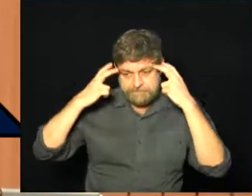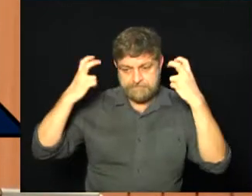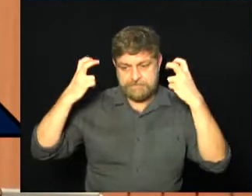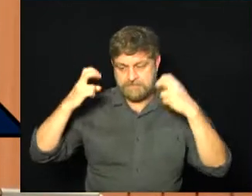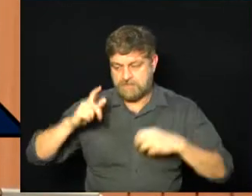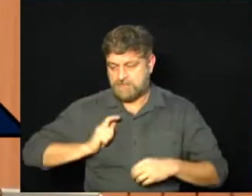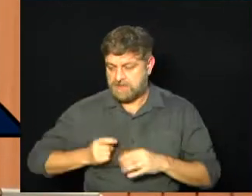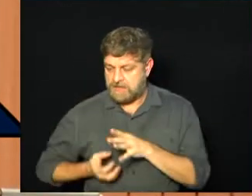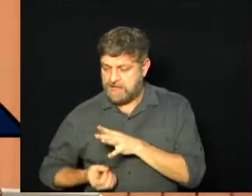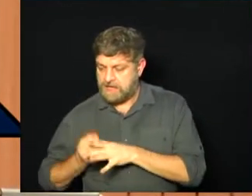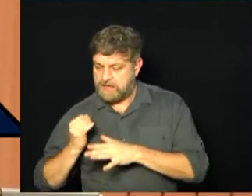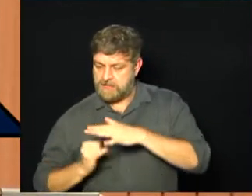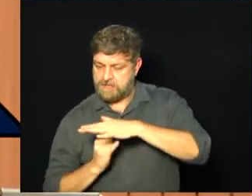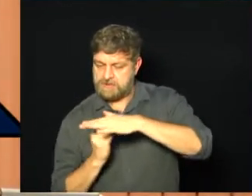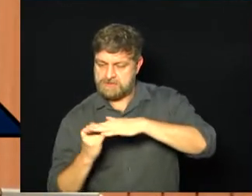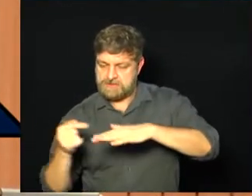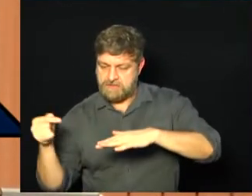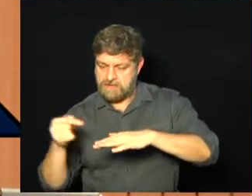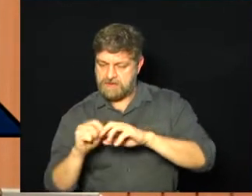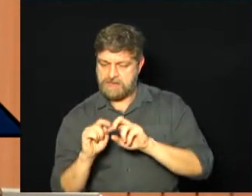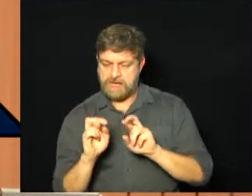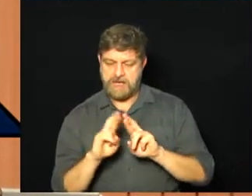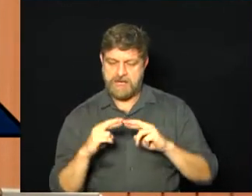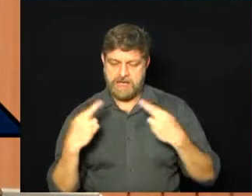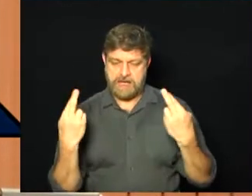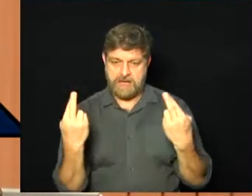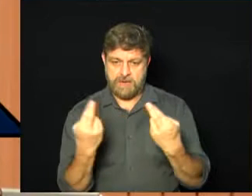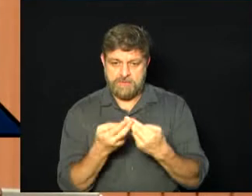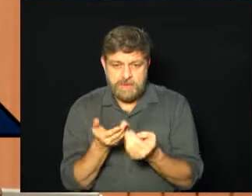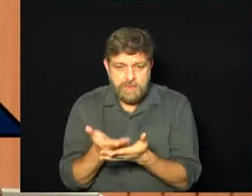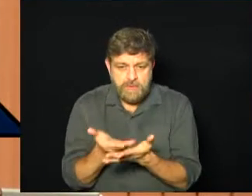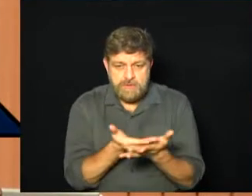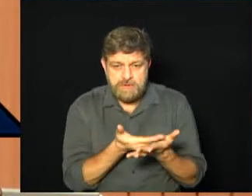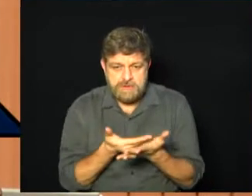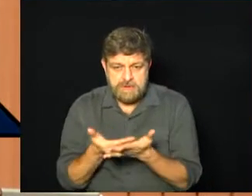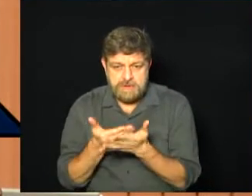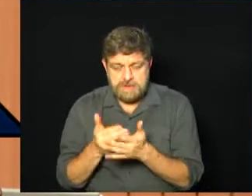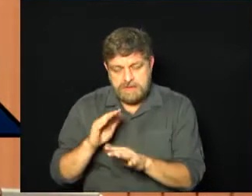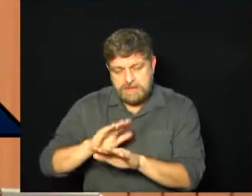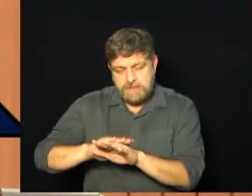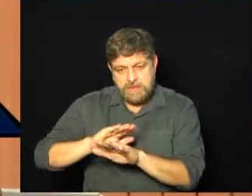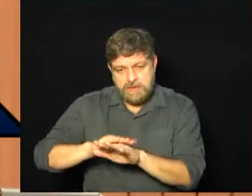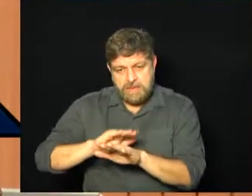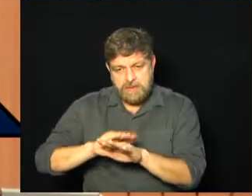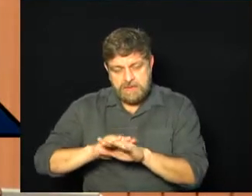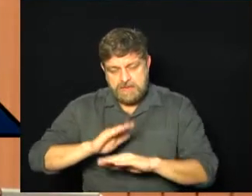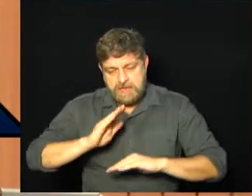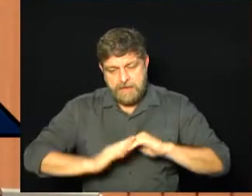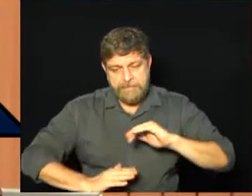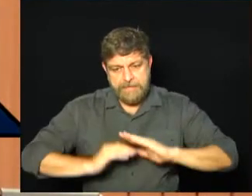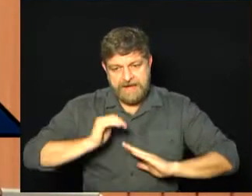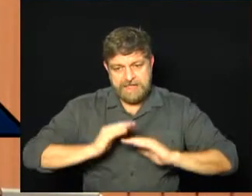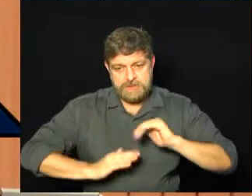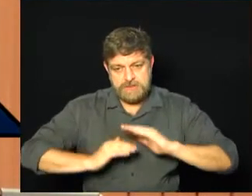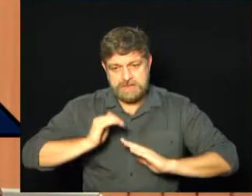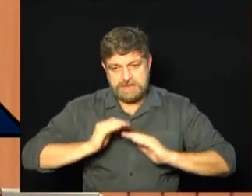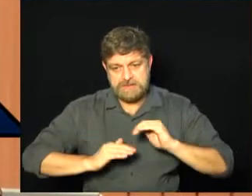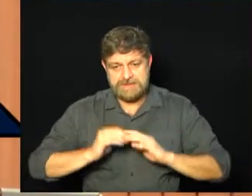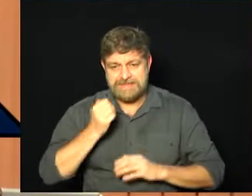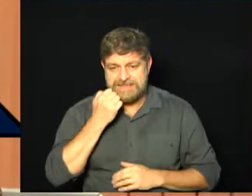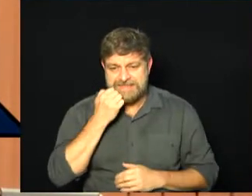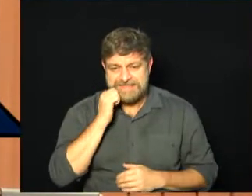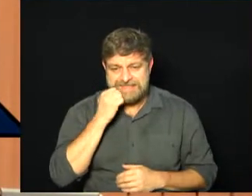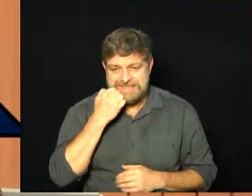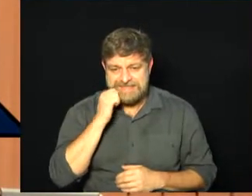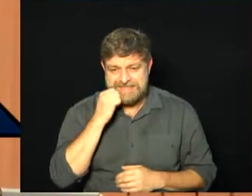instituição em que pudessem se reunir para o estudo e a produção de atividades